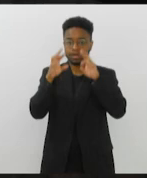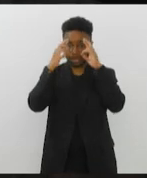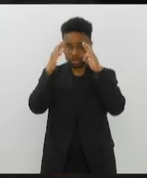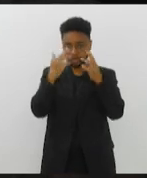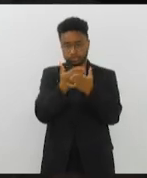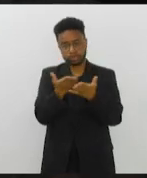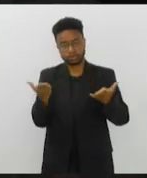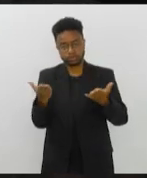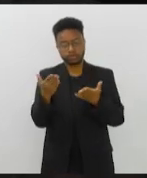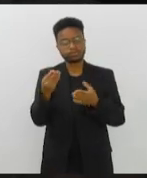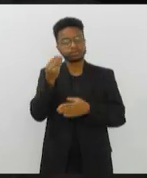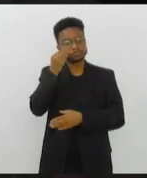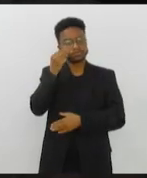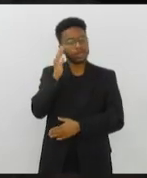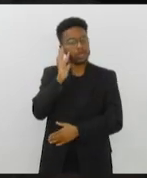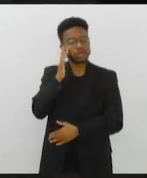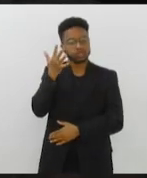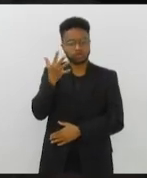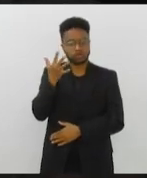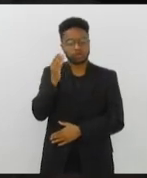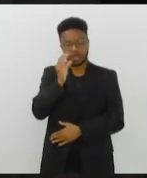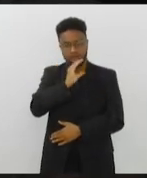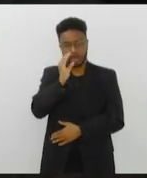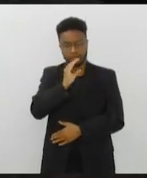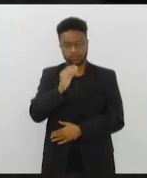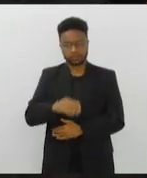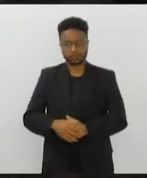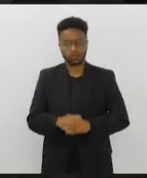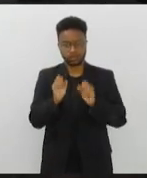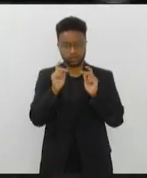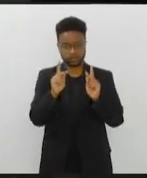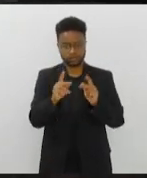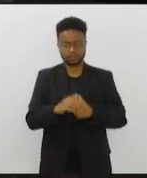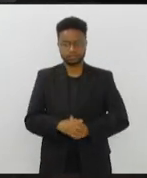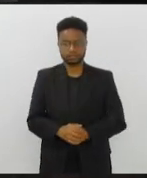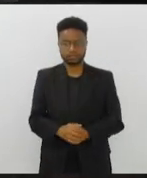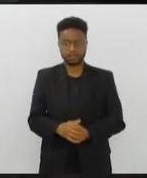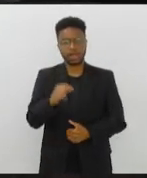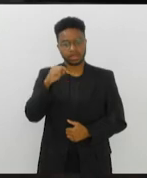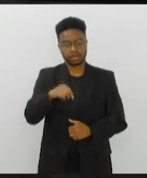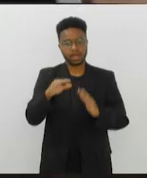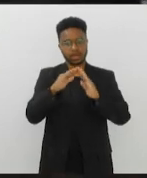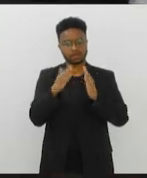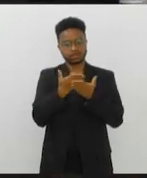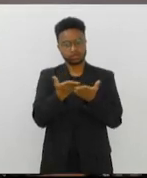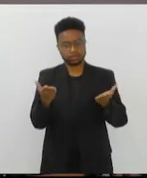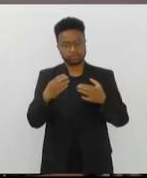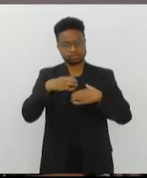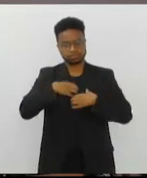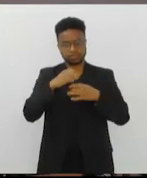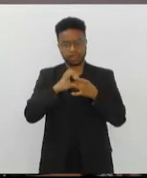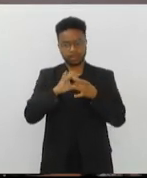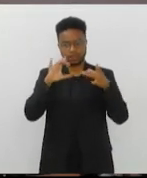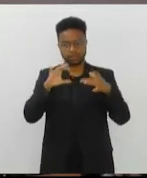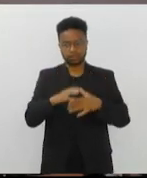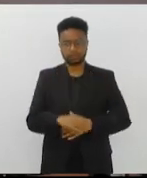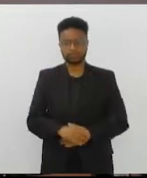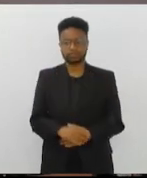gente tentar equacionar de uma vez por todas a solução, tá? Casa é de vocês, fiquem à vontade.